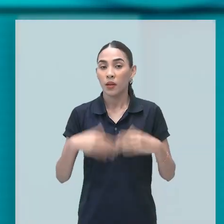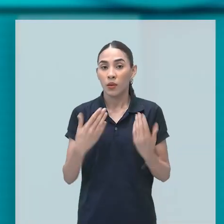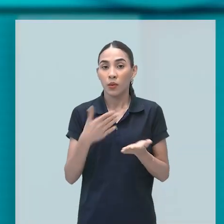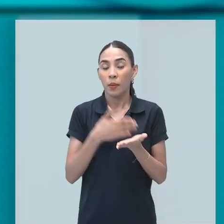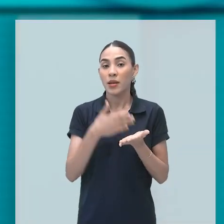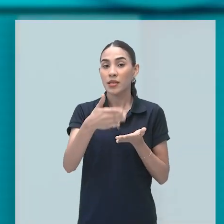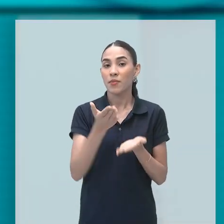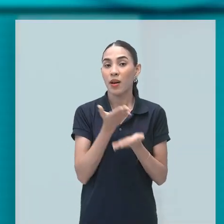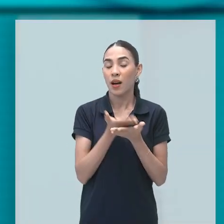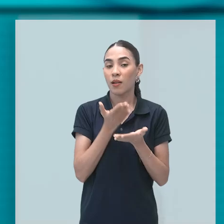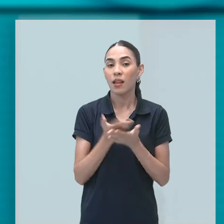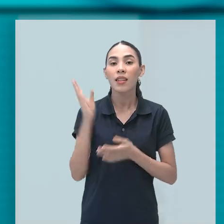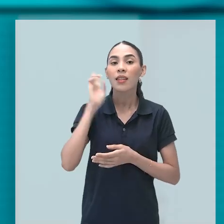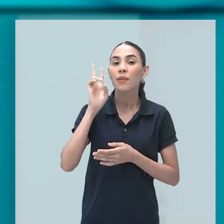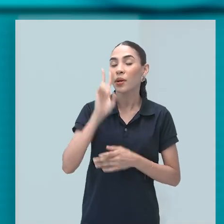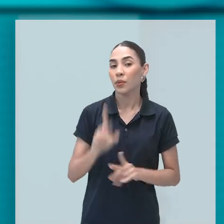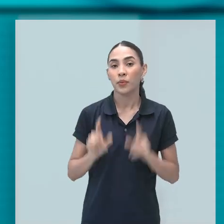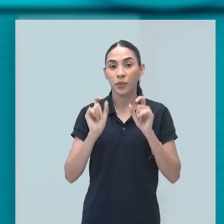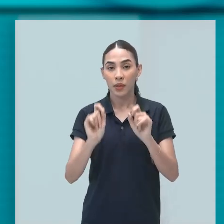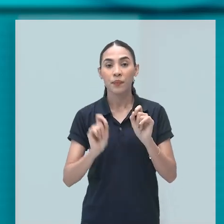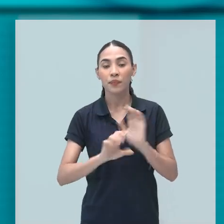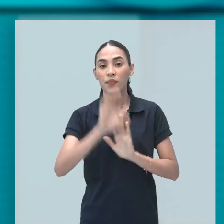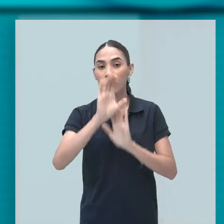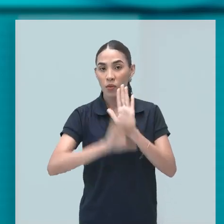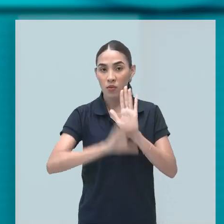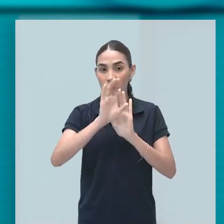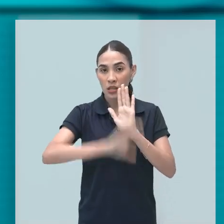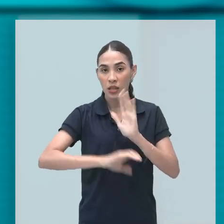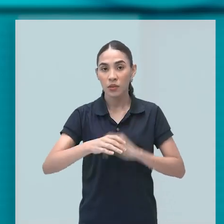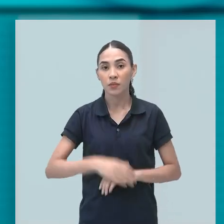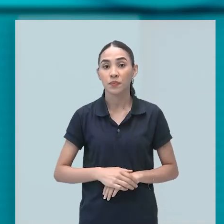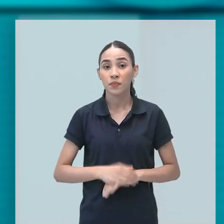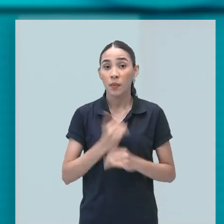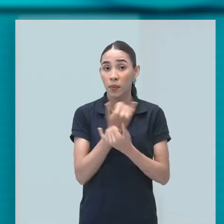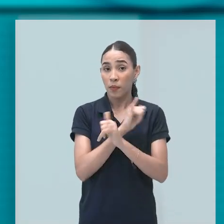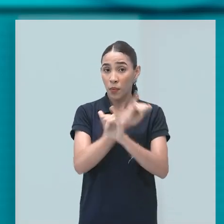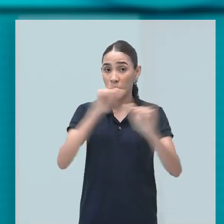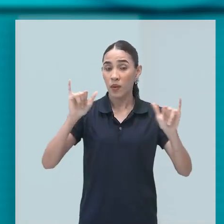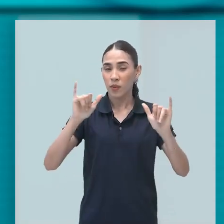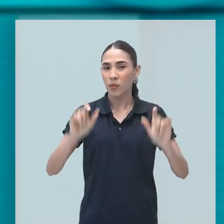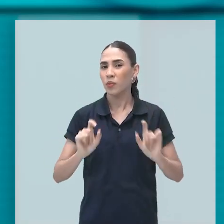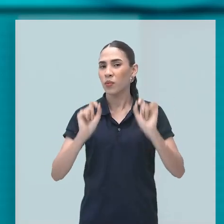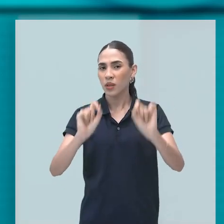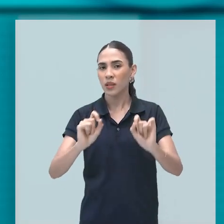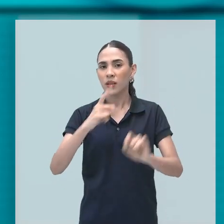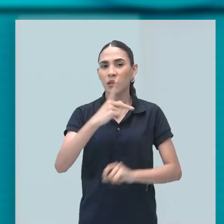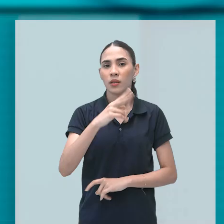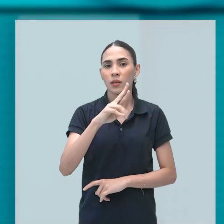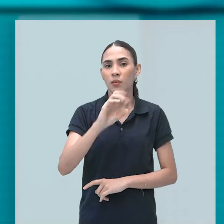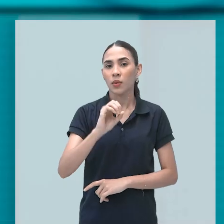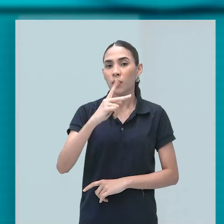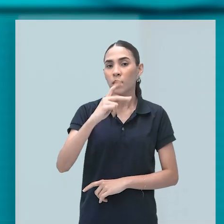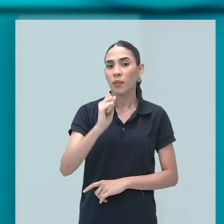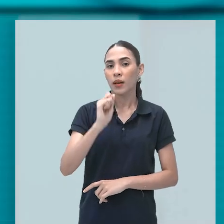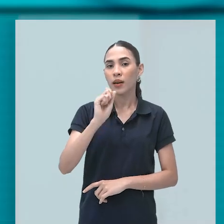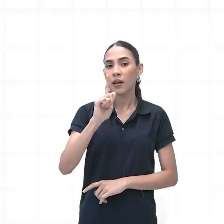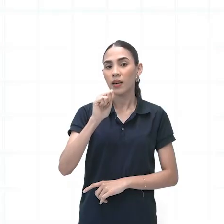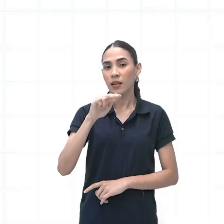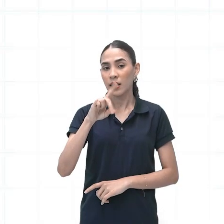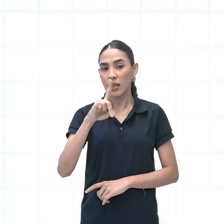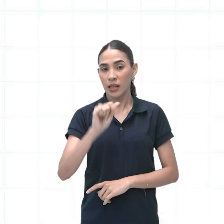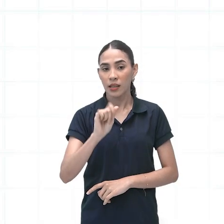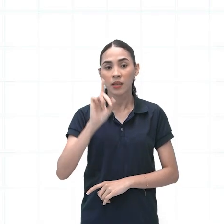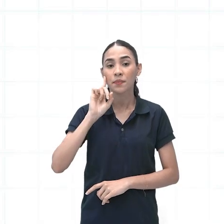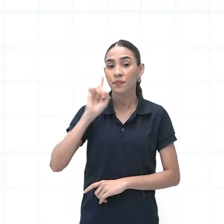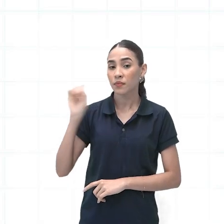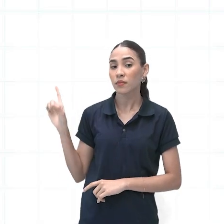Começamos a nossa aula relembrando o conceito de propaganda, o que é uma propaganda. Então, colocando aí para